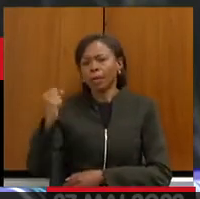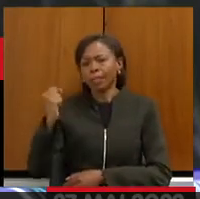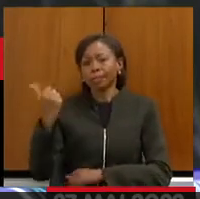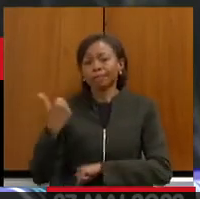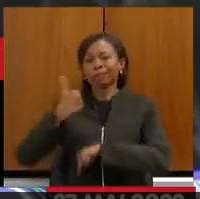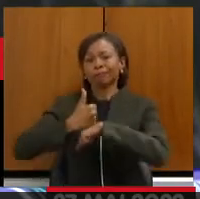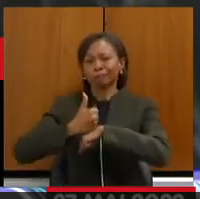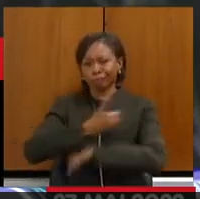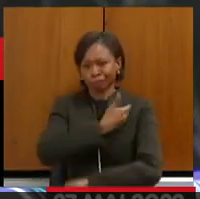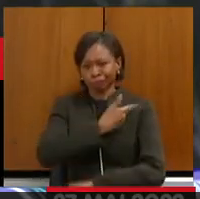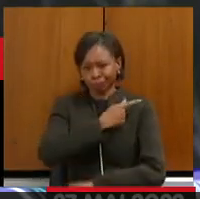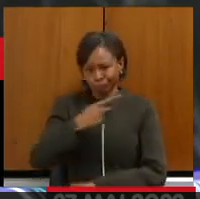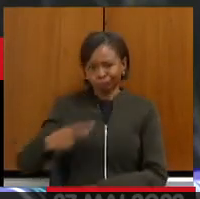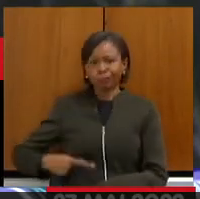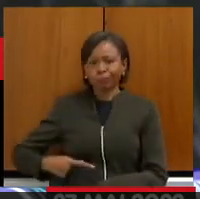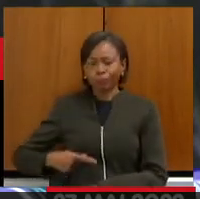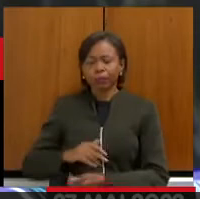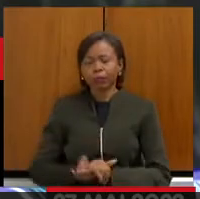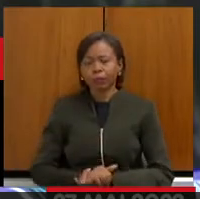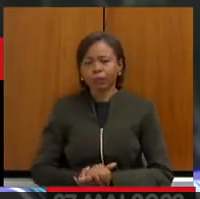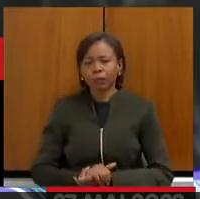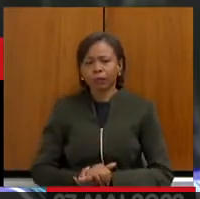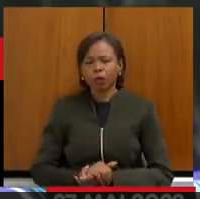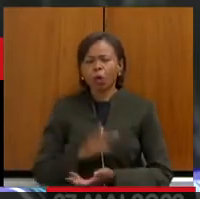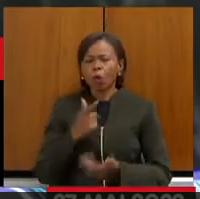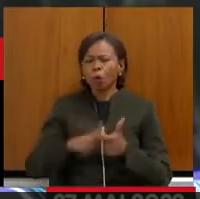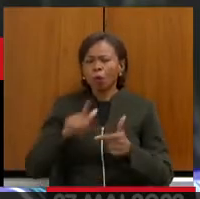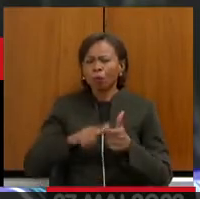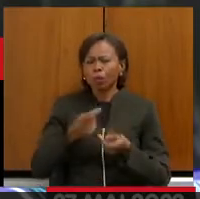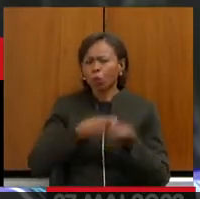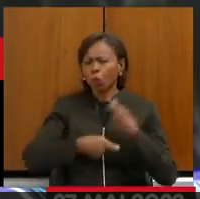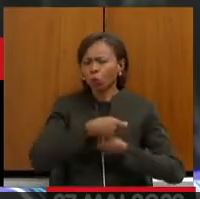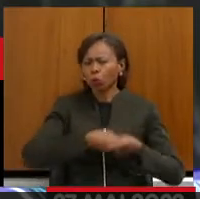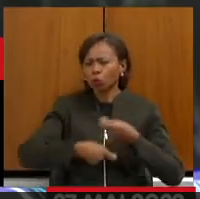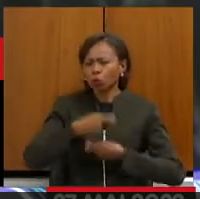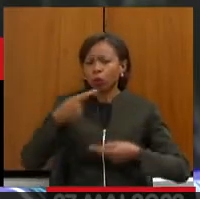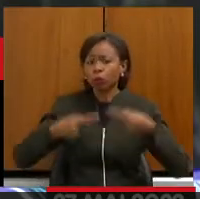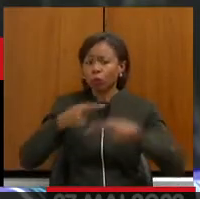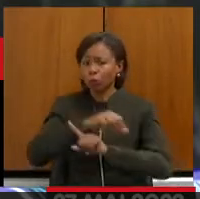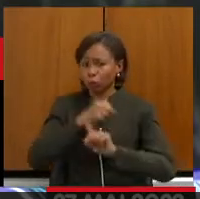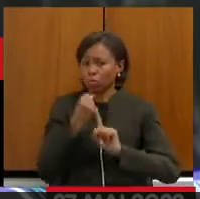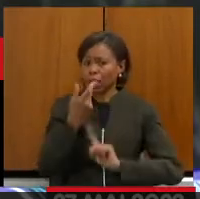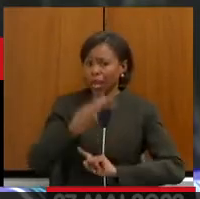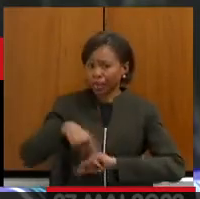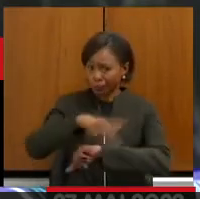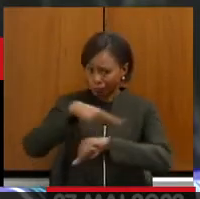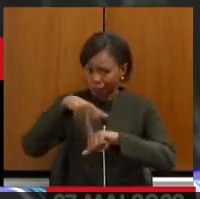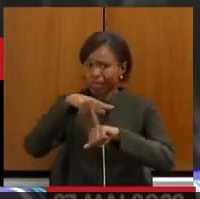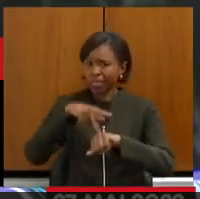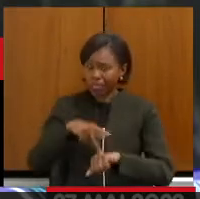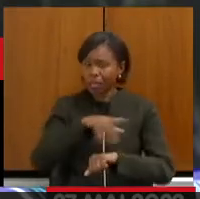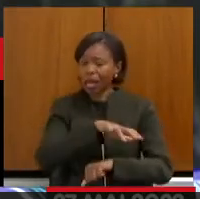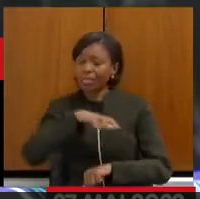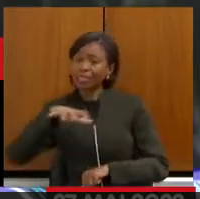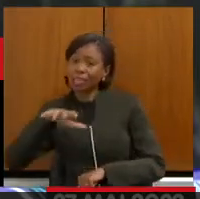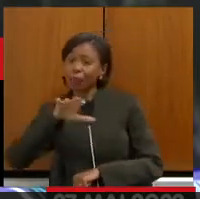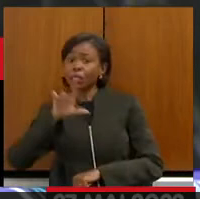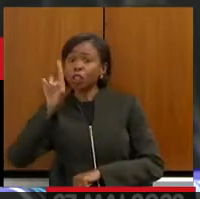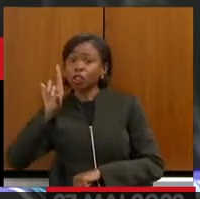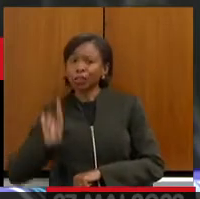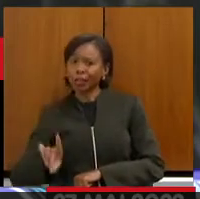e a catastrófica situação econômica social e política do país também foi impulsionada pela Ascensão da extrema-direita